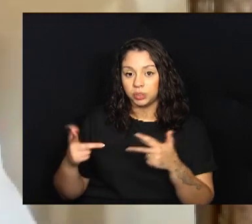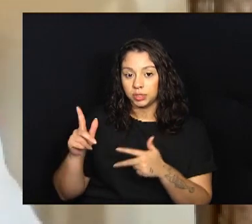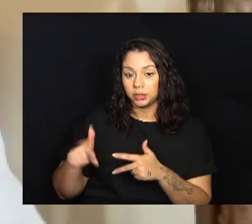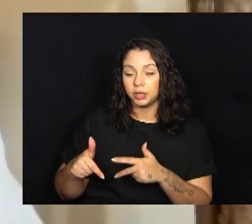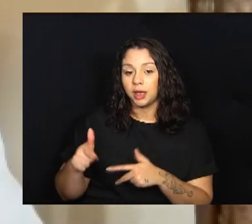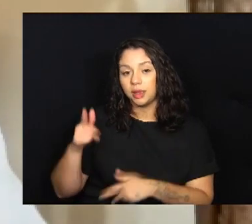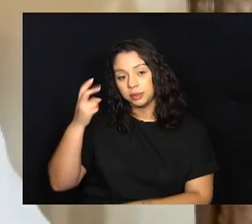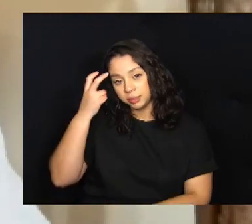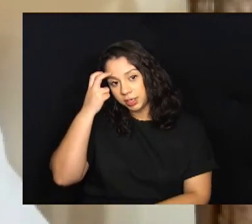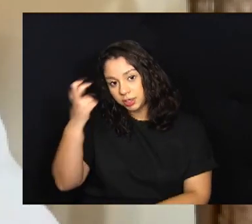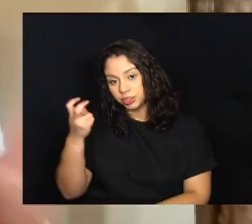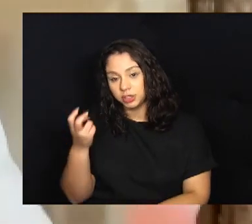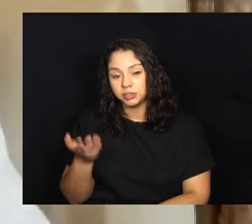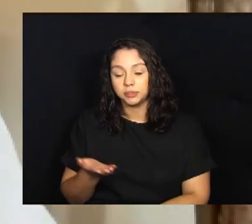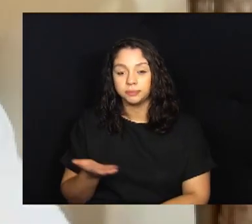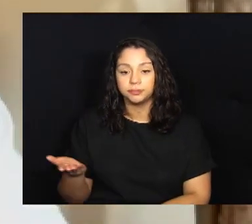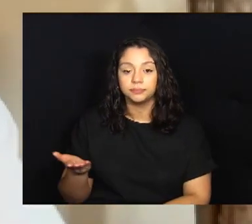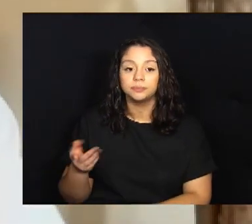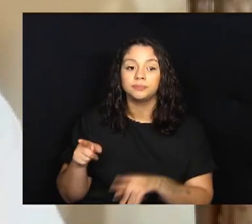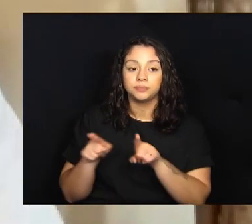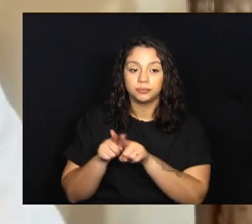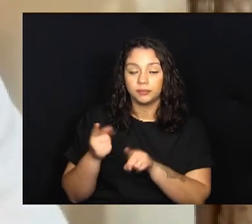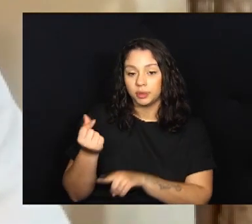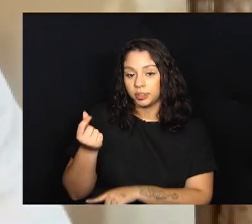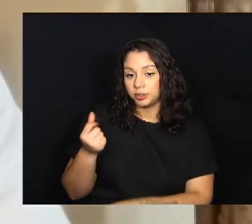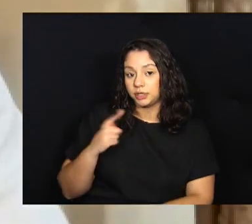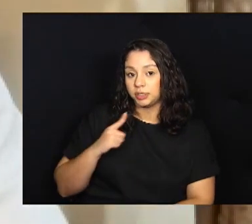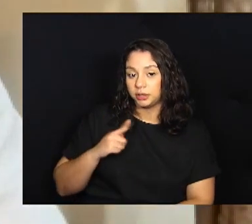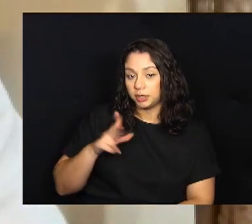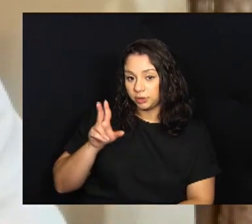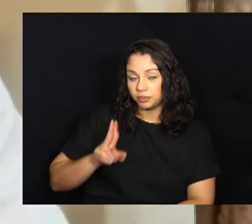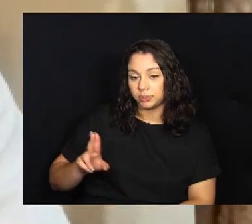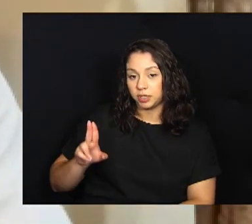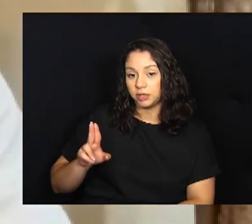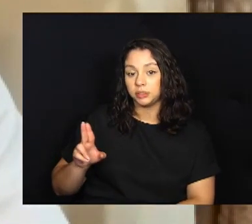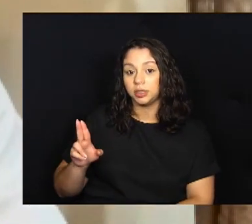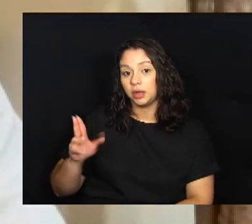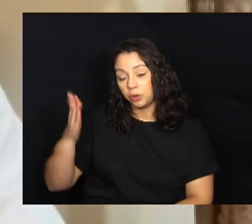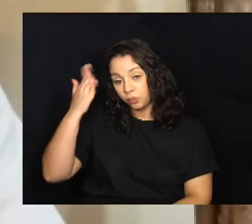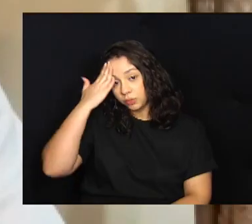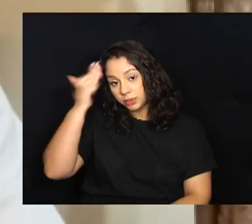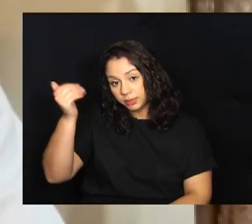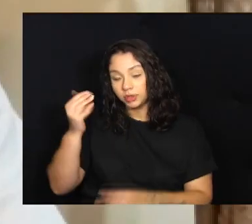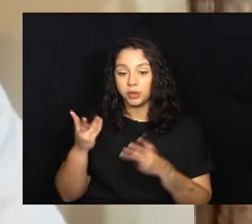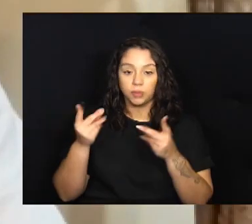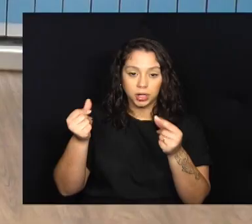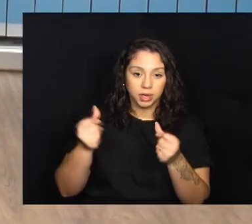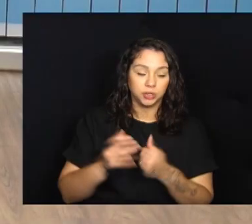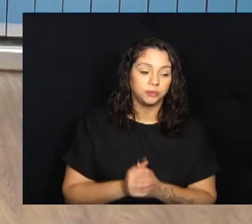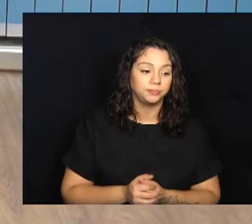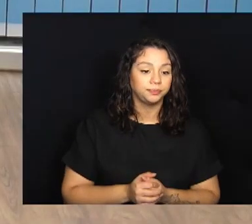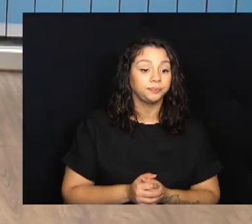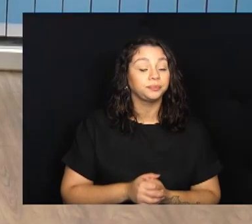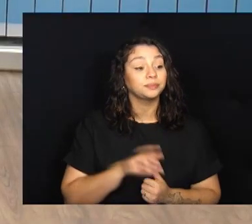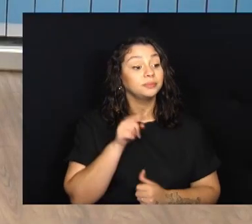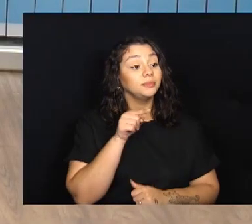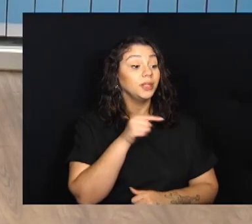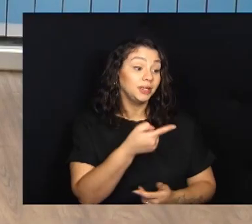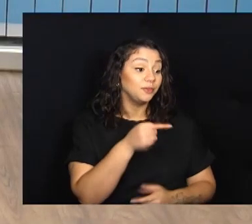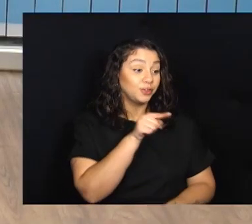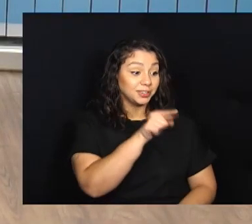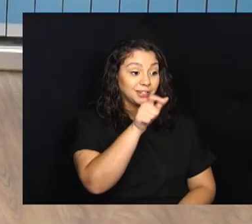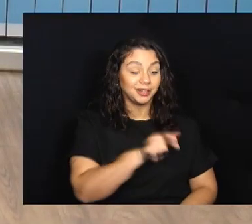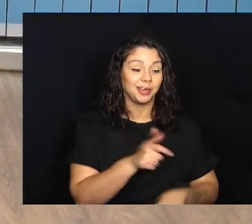de inteligência e que o dinheiro seja utilizado com sabedoria e qualidade. Agora, Marlon, você como educador financeiro, né?